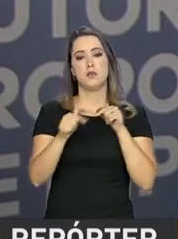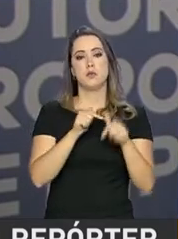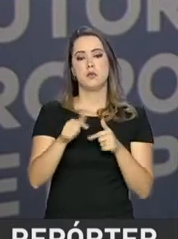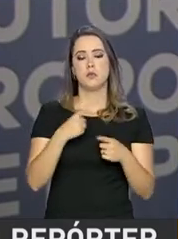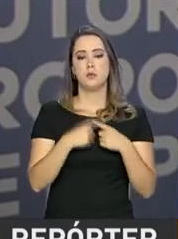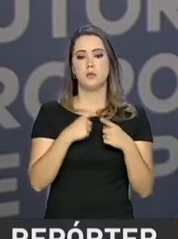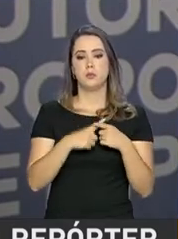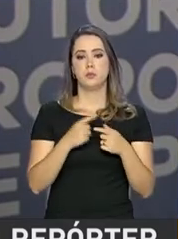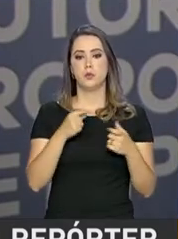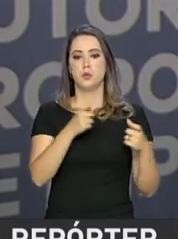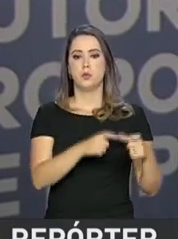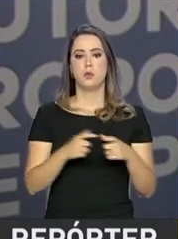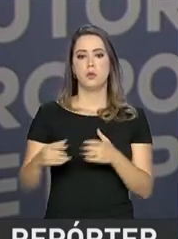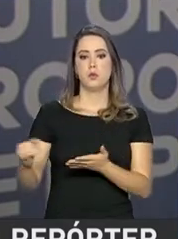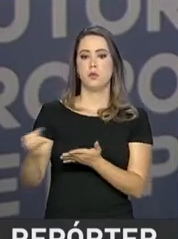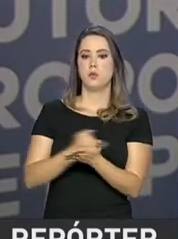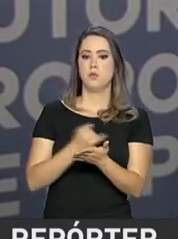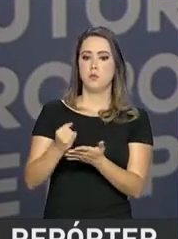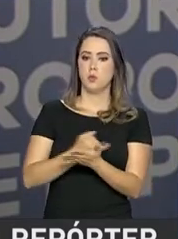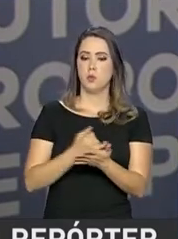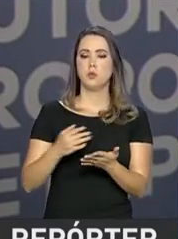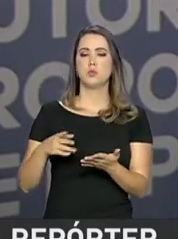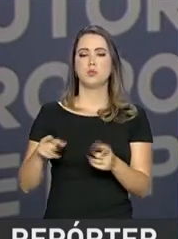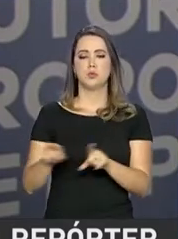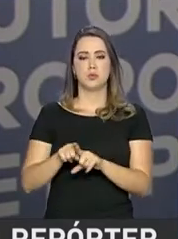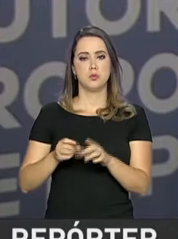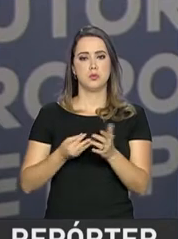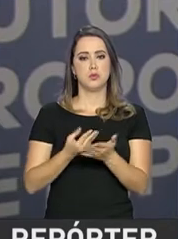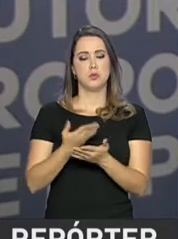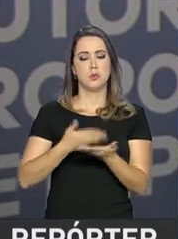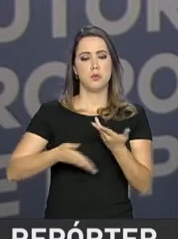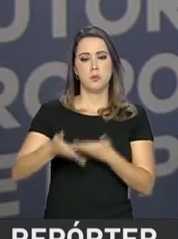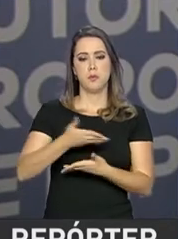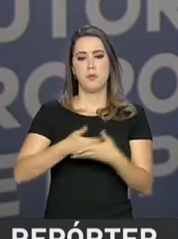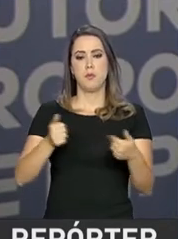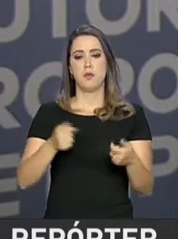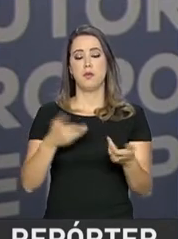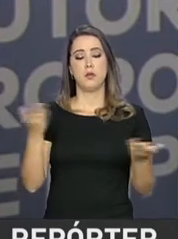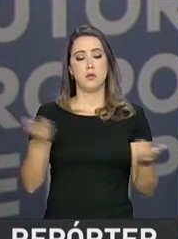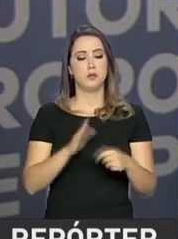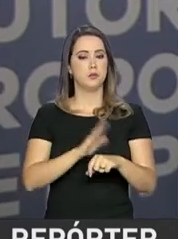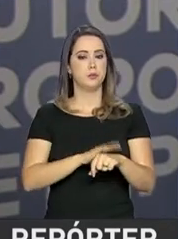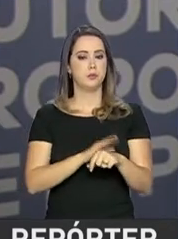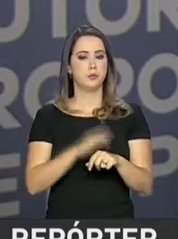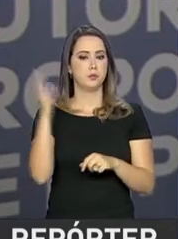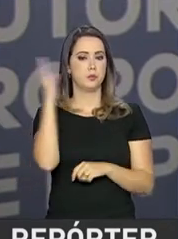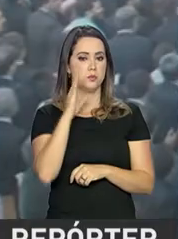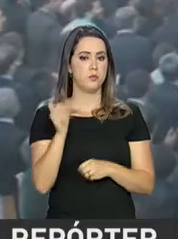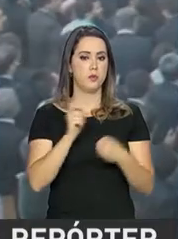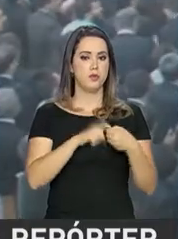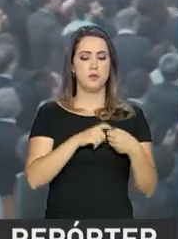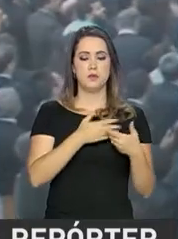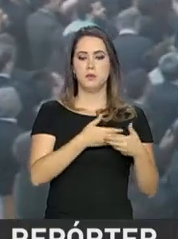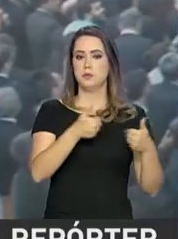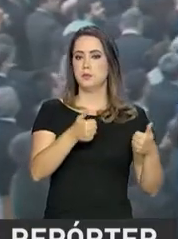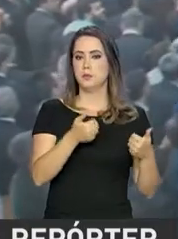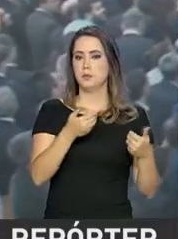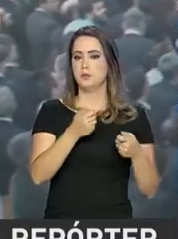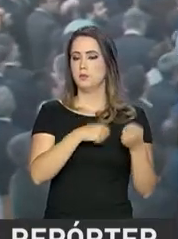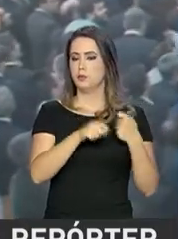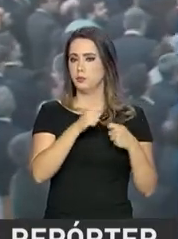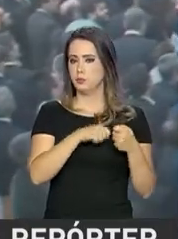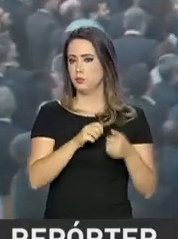obras impostos recolhidos e isto vai por movimentar principalmente neste momento que o brasil vem se recuperando de uma crise econômica os grupos privados